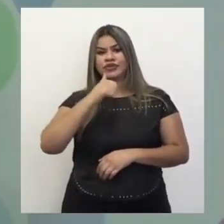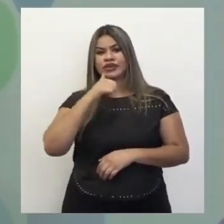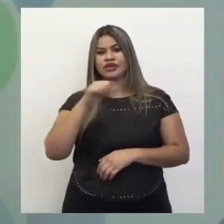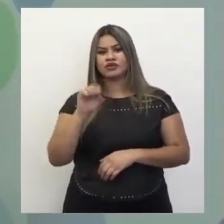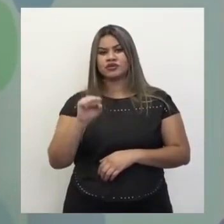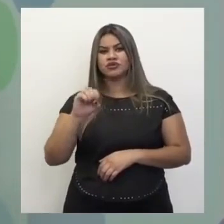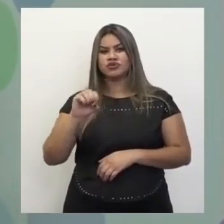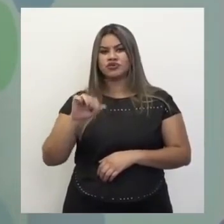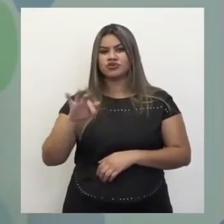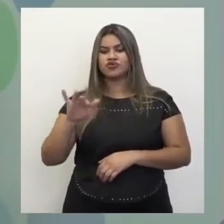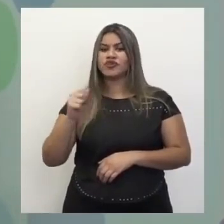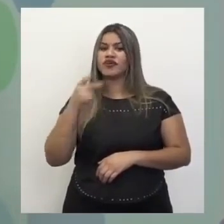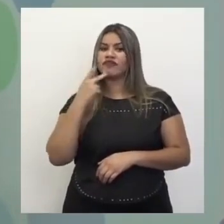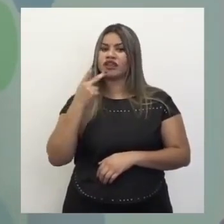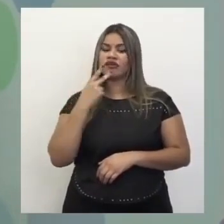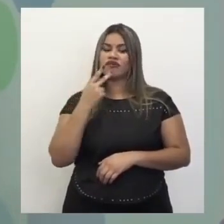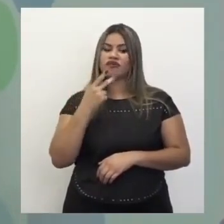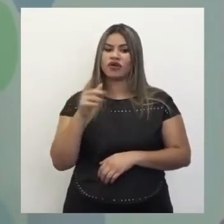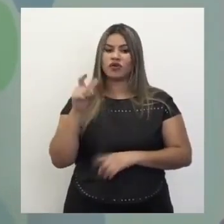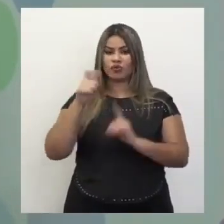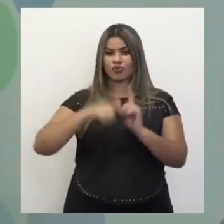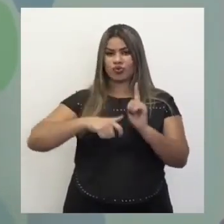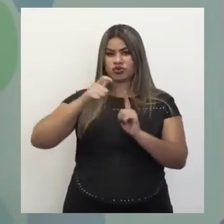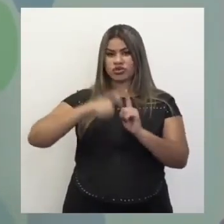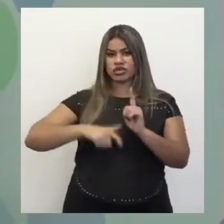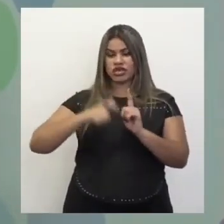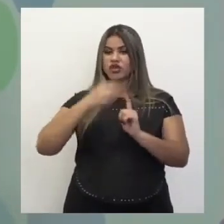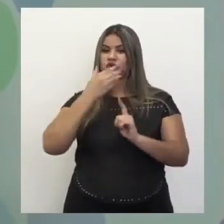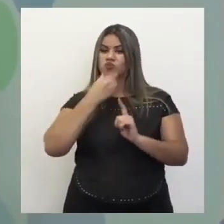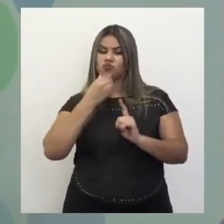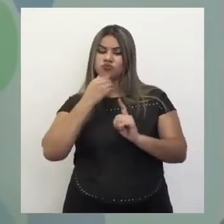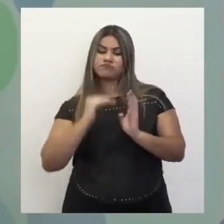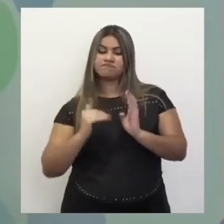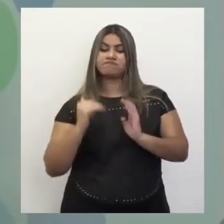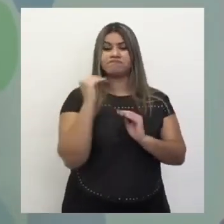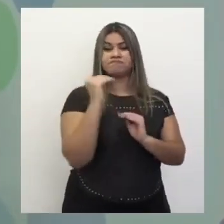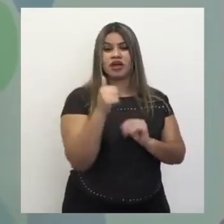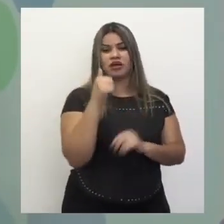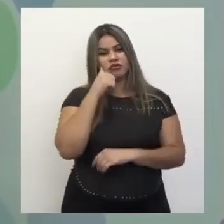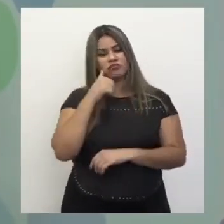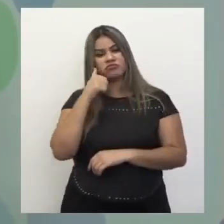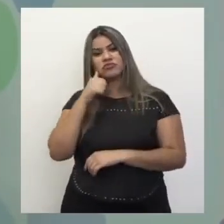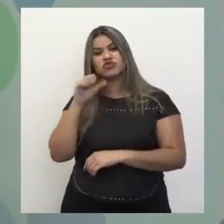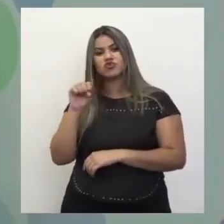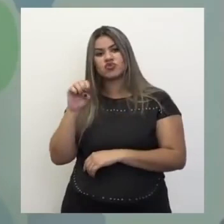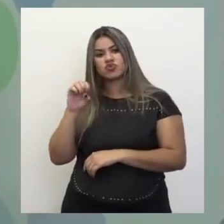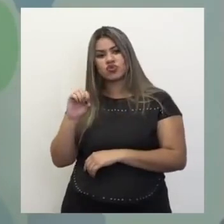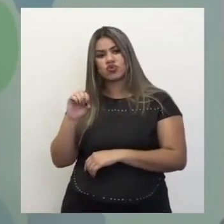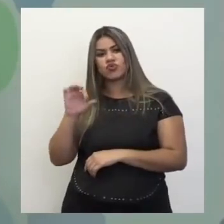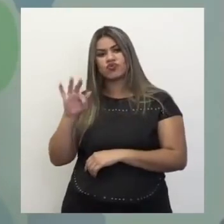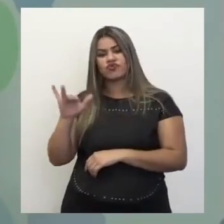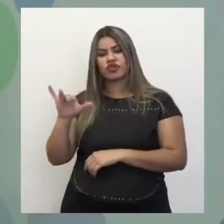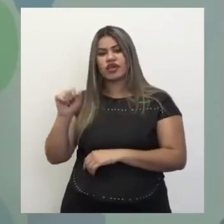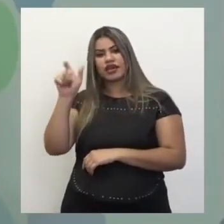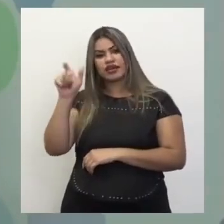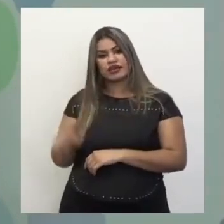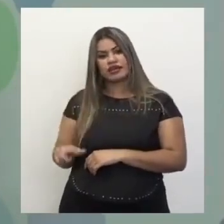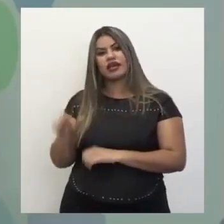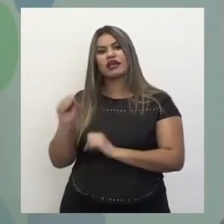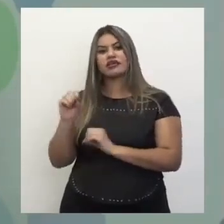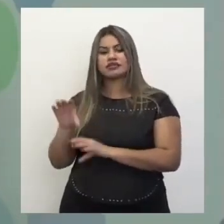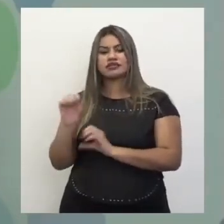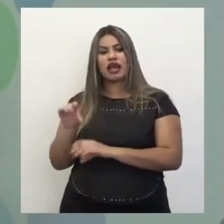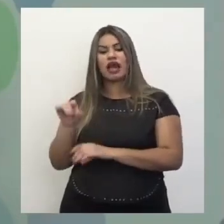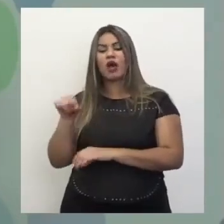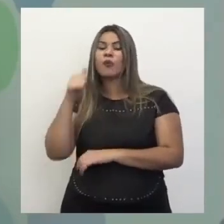previa a educação do Emílio, que era o modelo ideal da infância masculina, e a educação da Sofia, que seria o modelo ideal da